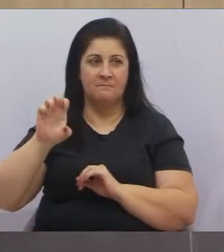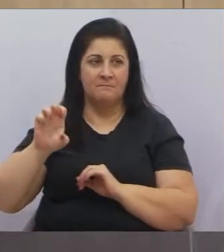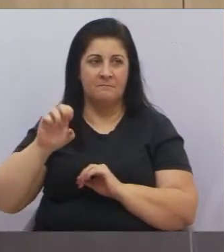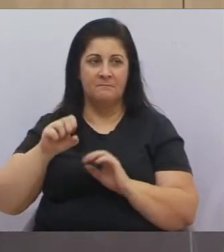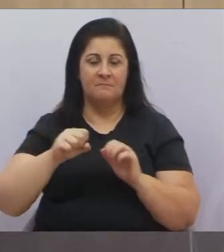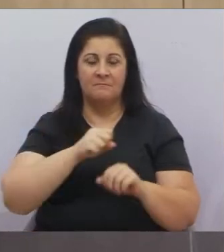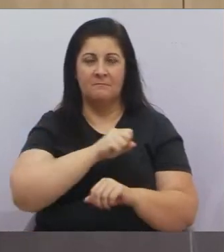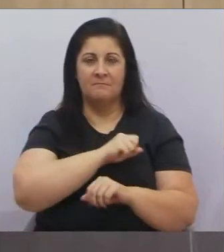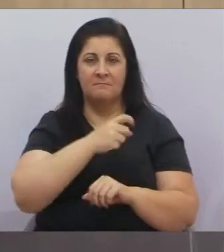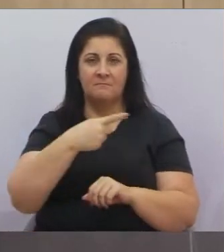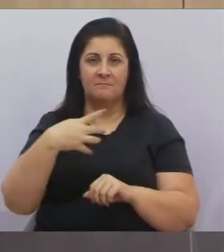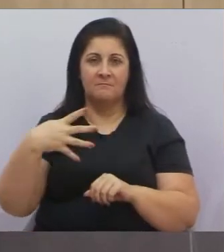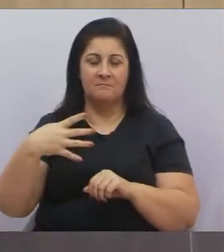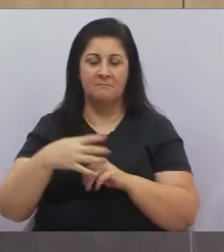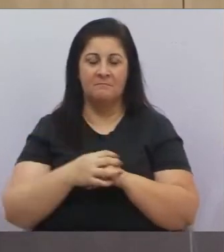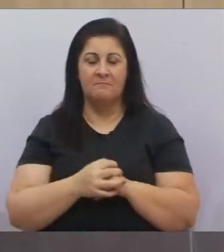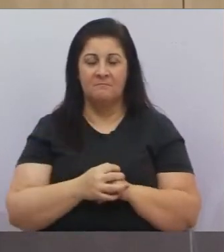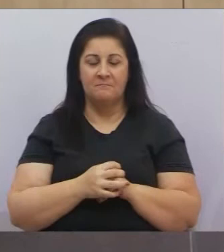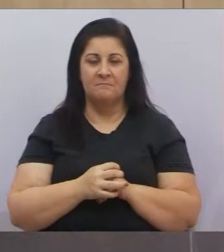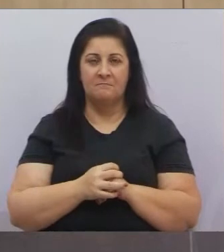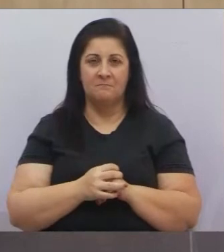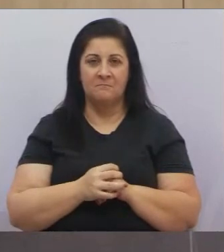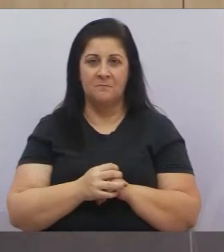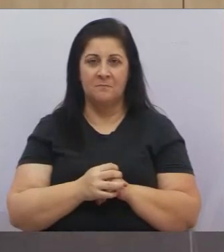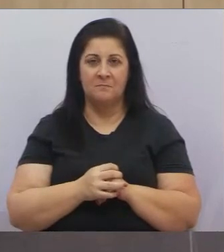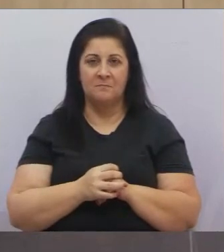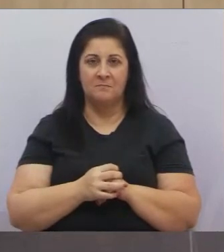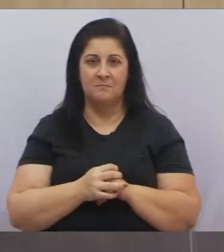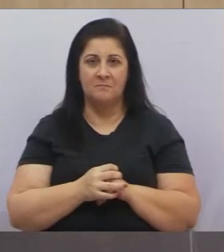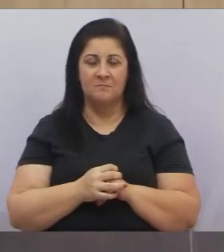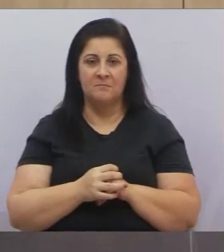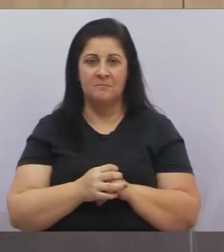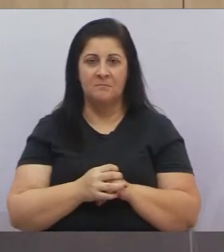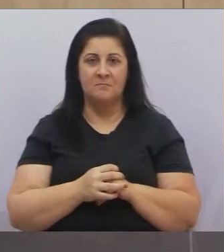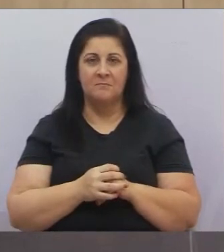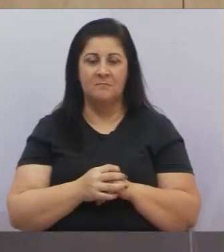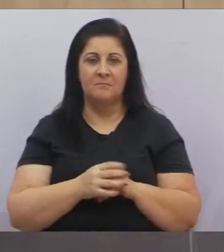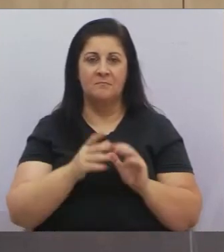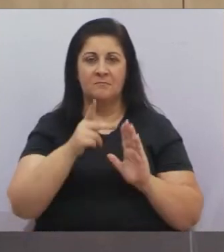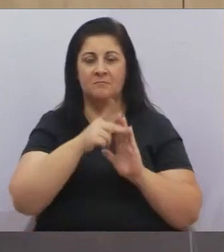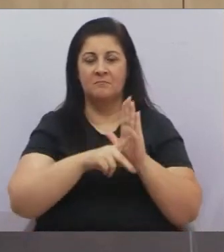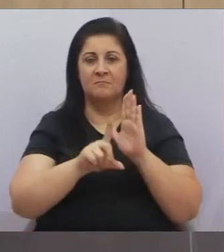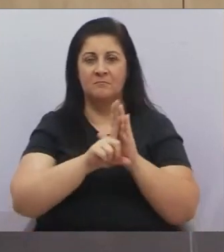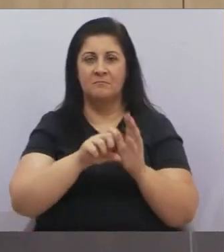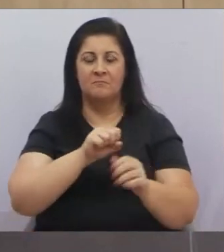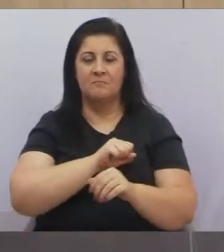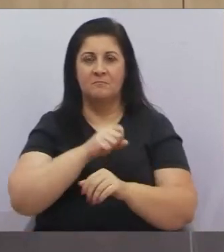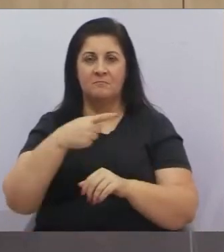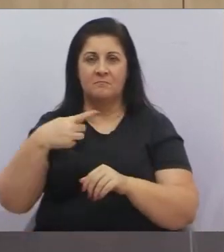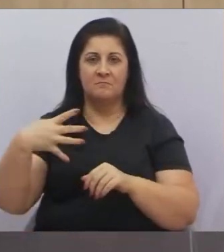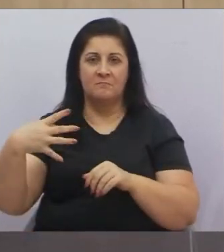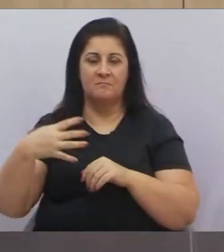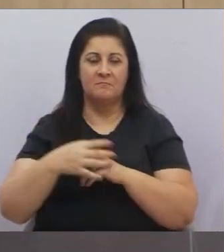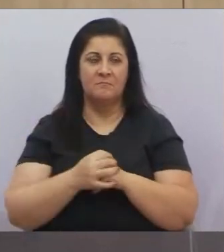14/2021, observou-se a necessidade de alteração do projeto de lei número 14, de 10 de agosto de